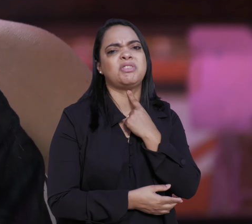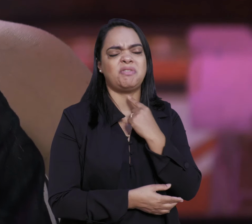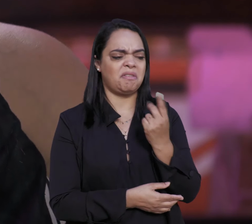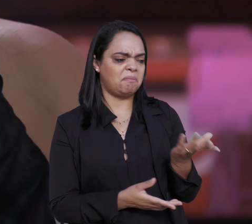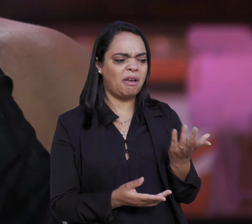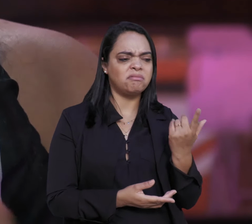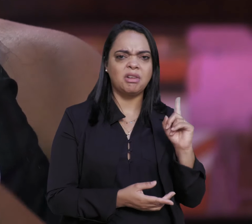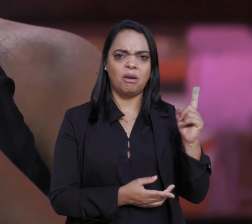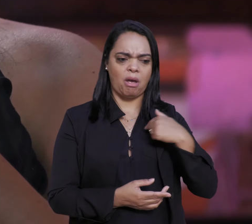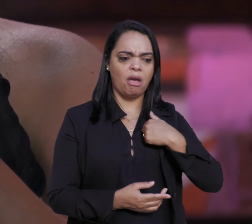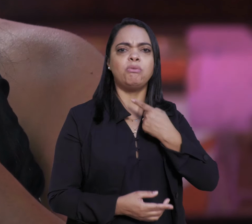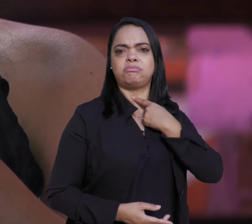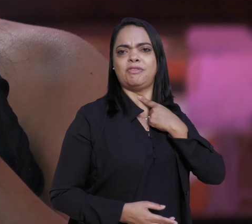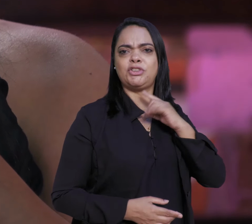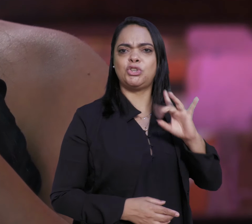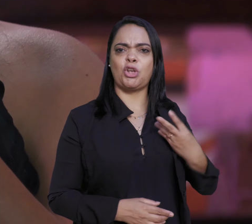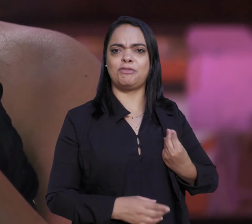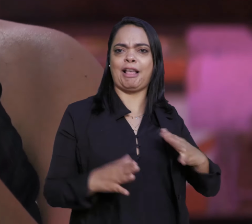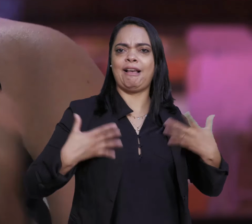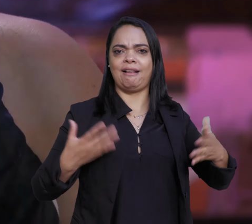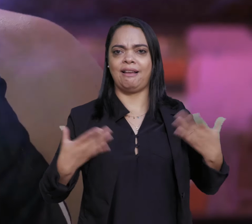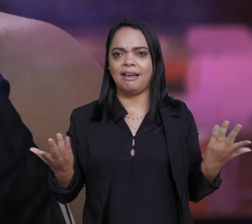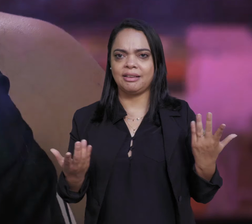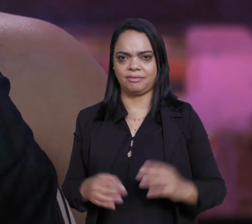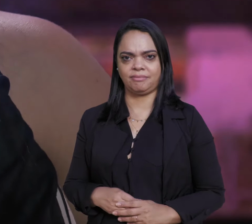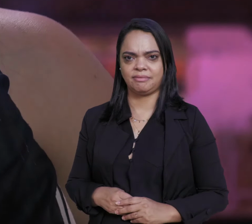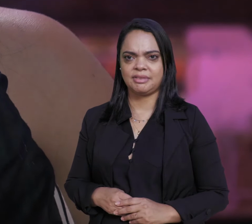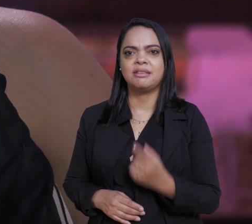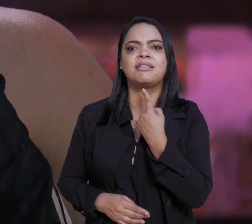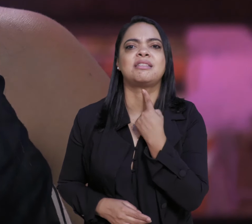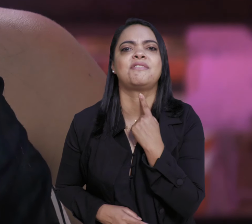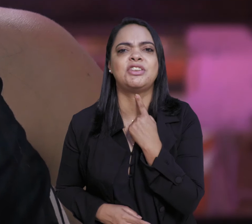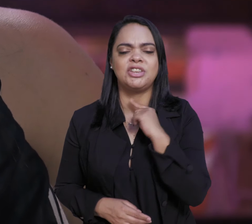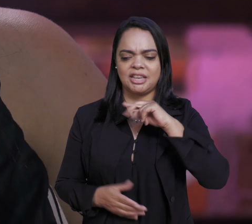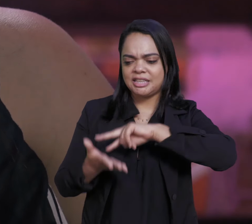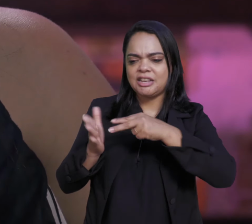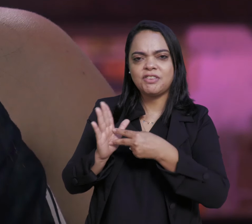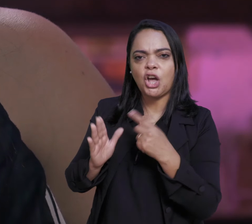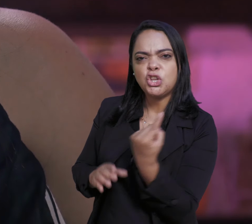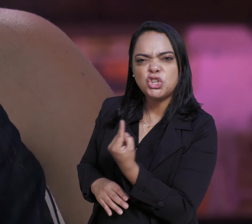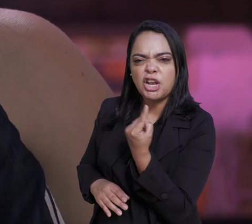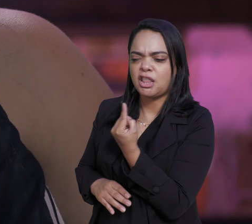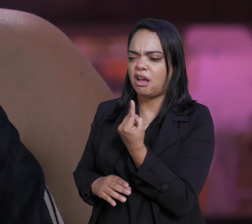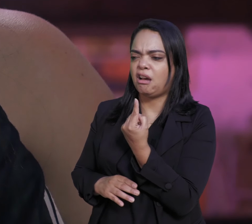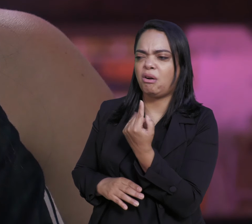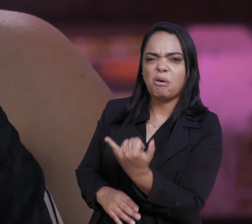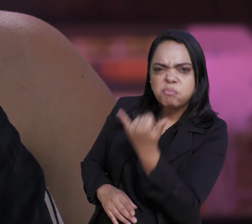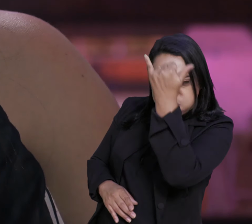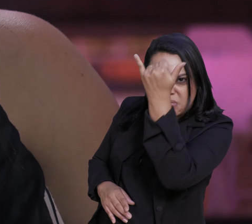minha travestilidade é só alegria. Ser travesti não é uma sentença de tristeza e de solidão e de tragédia, de